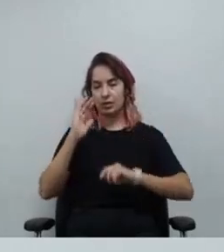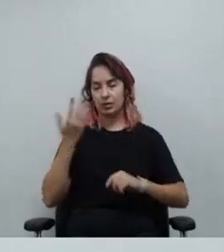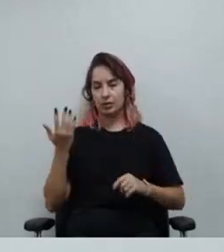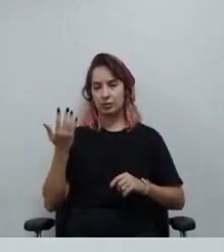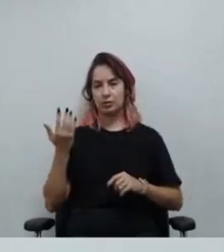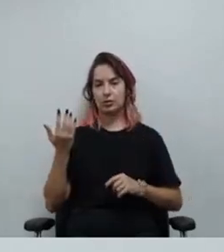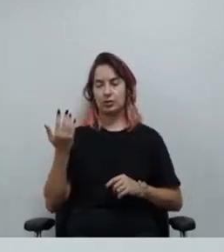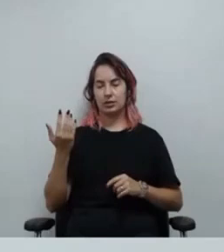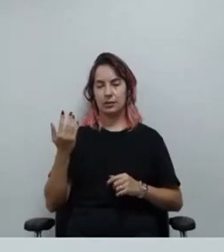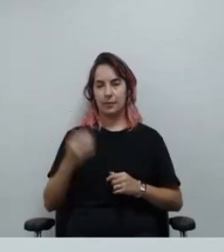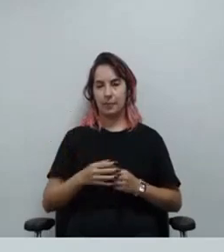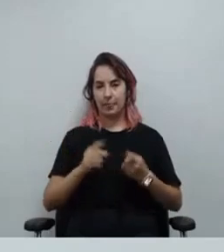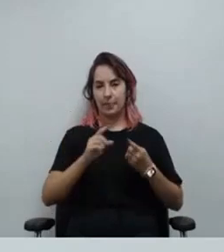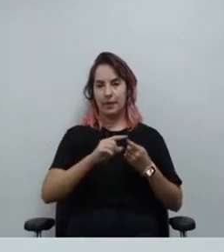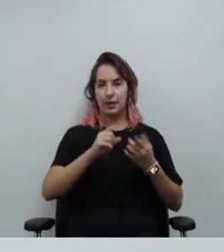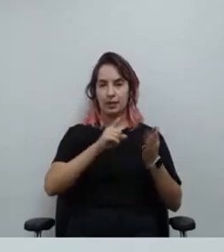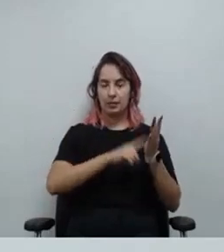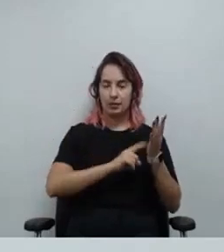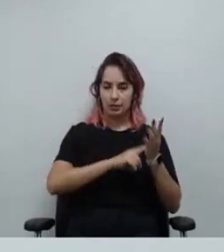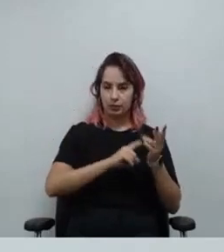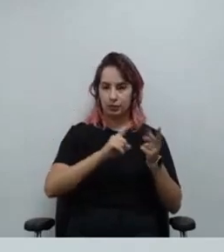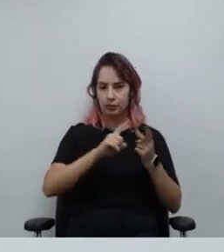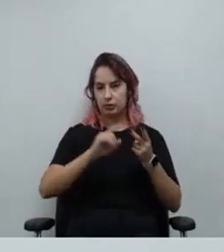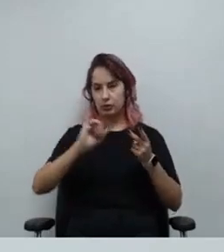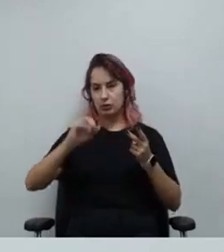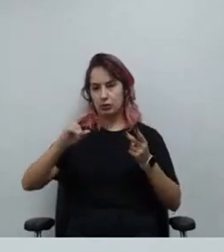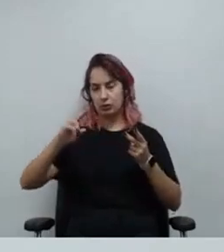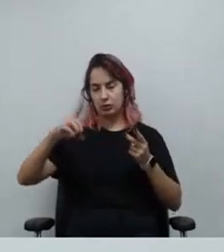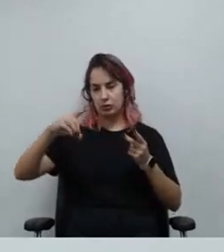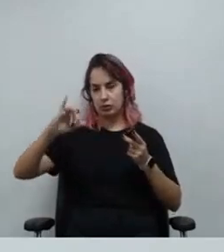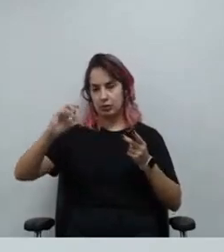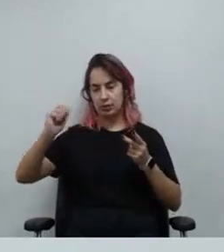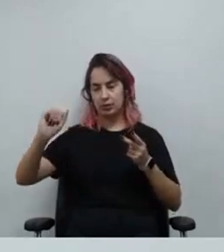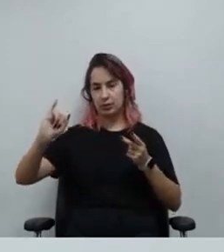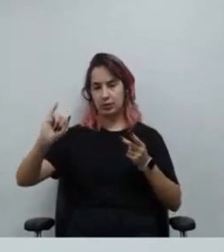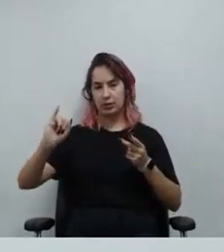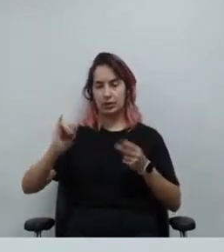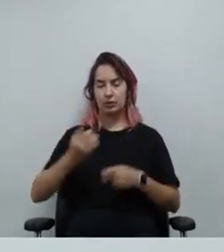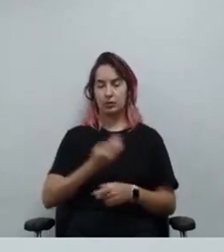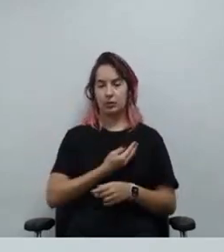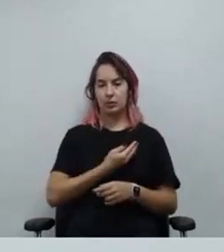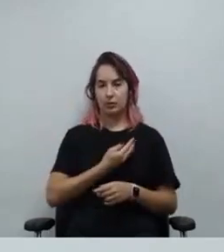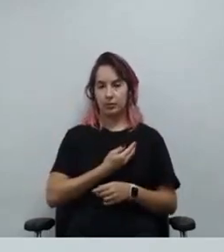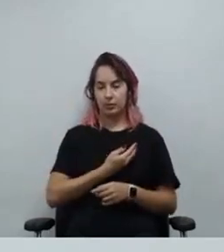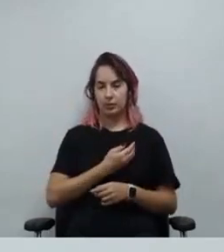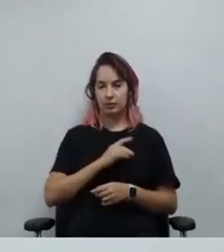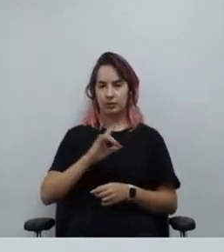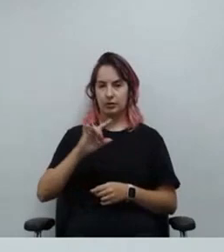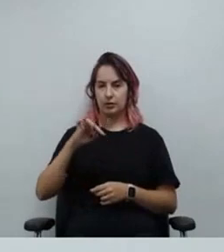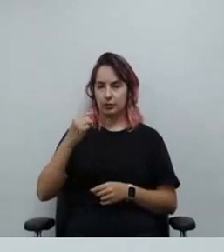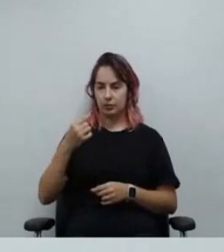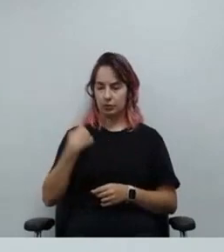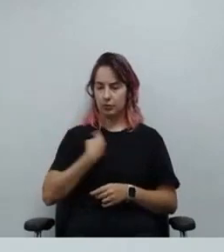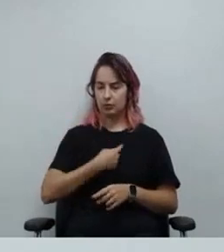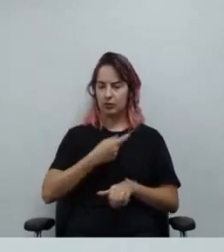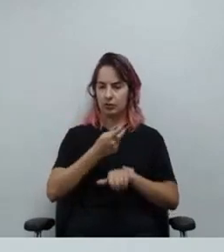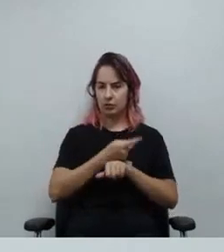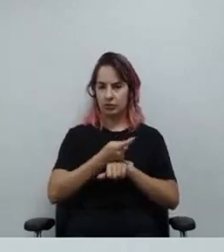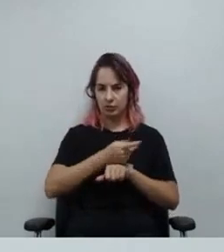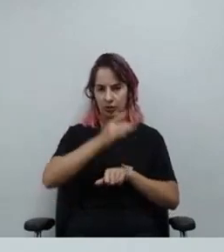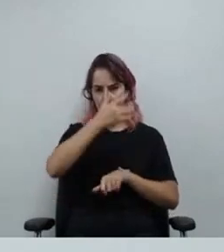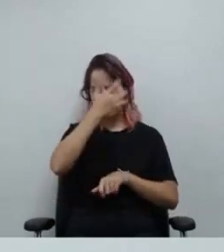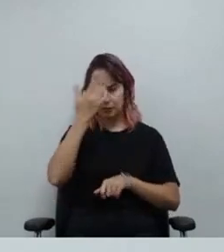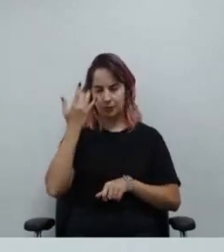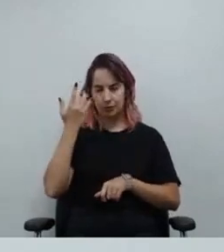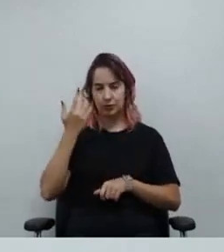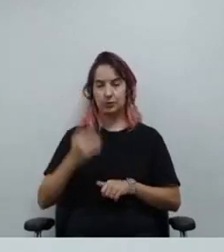ambos os casos, mas eu gostaria de me solidarizar com o colega ontem, ou a colega, a gente vai não identificar a pessoa que foi atingida ontem,